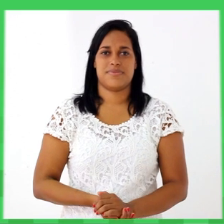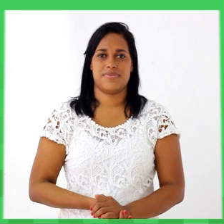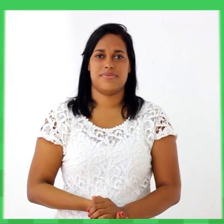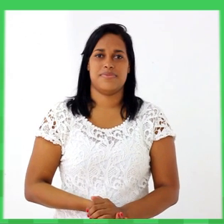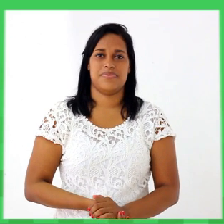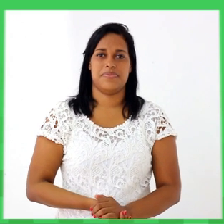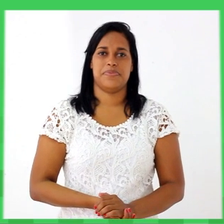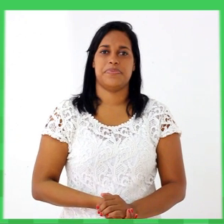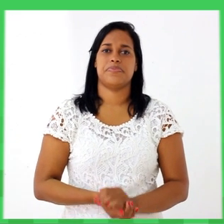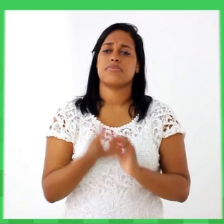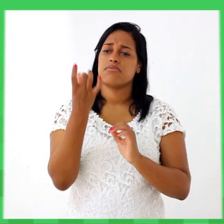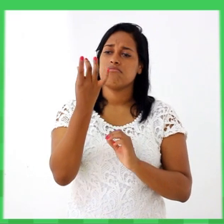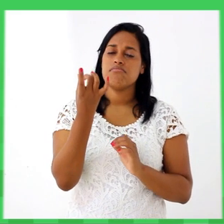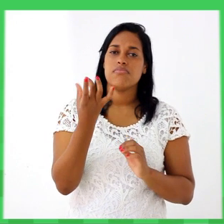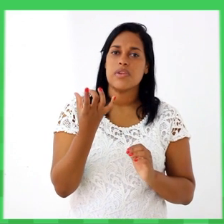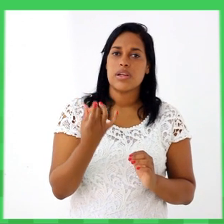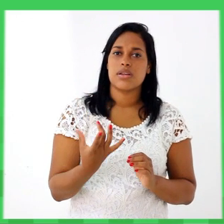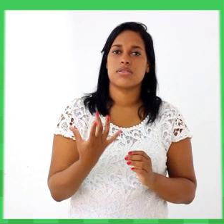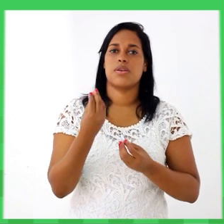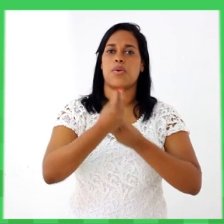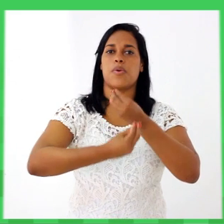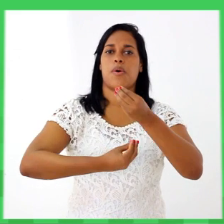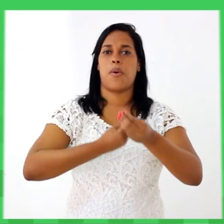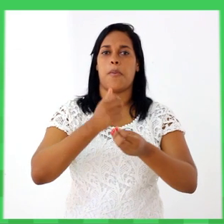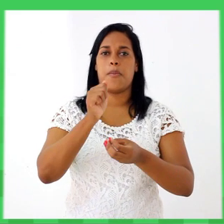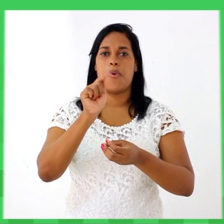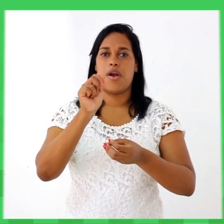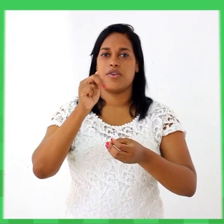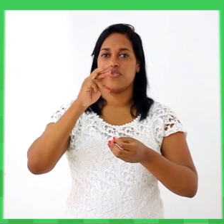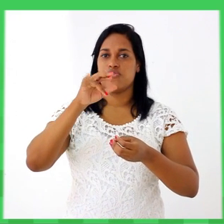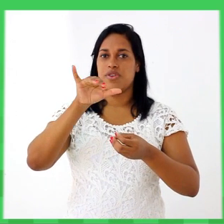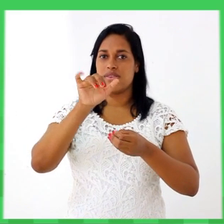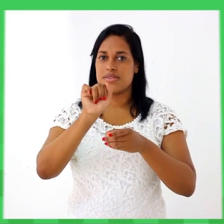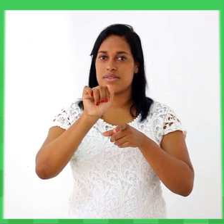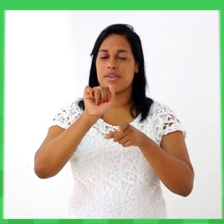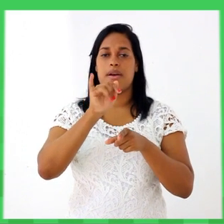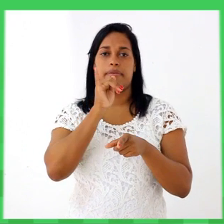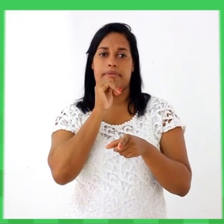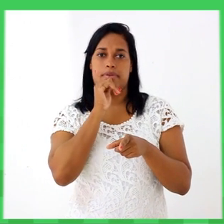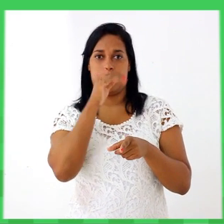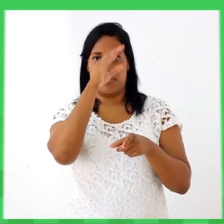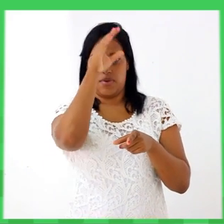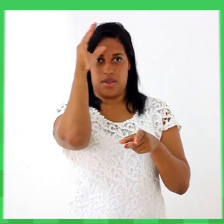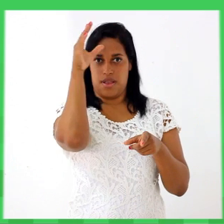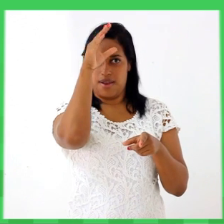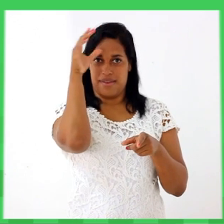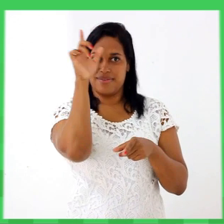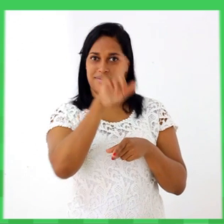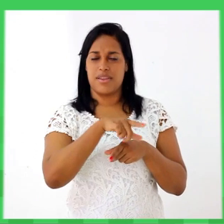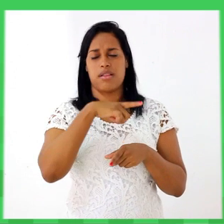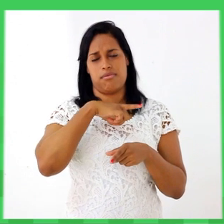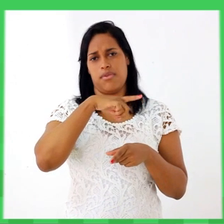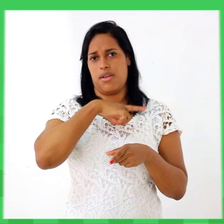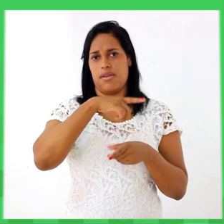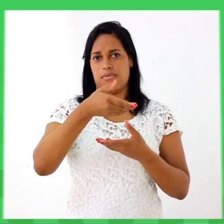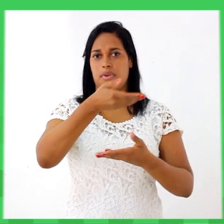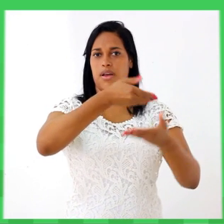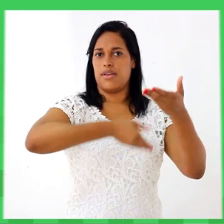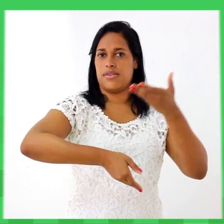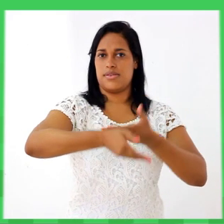Vamos relacionar cada uma dessas entidades. Agência e cliente, elas têm uma relação, ok? Tem